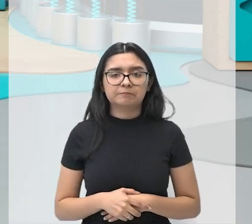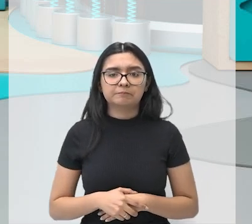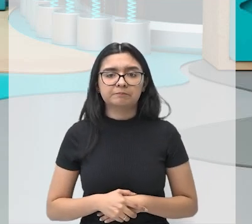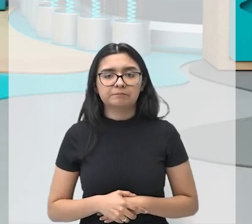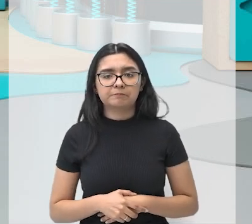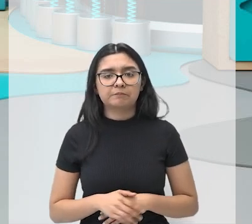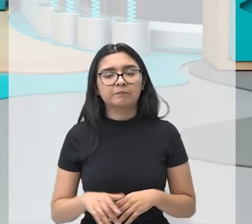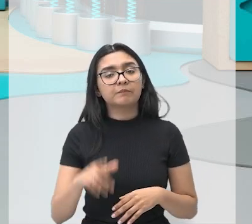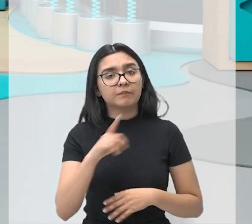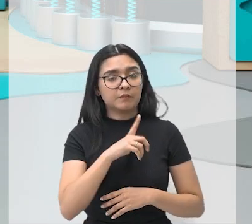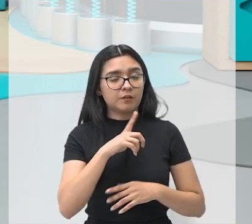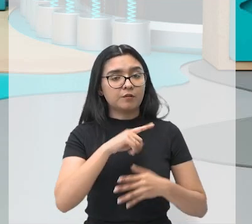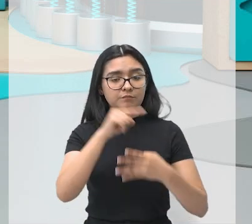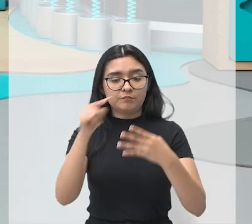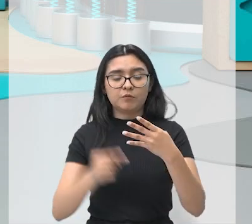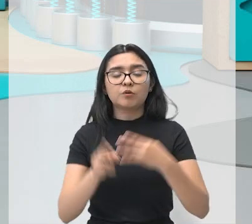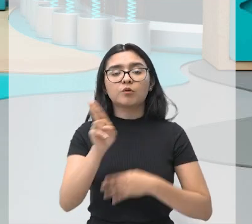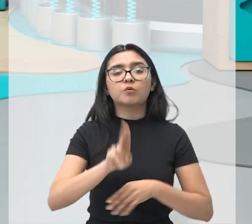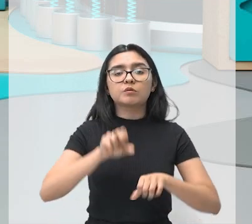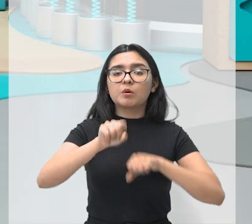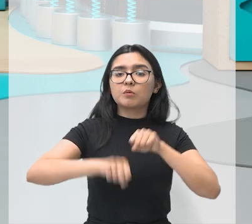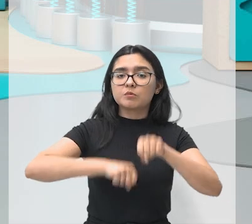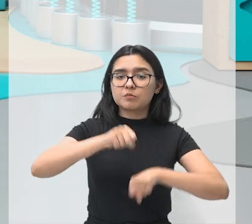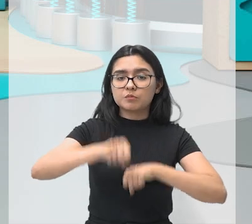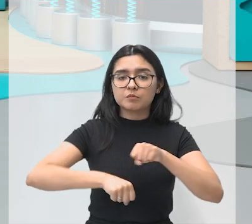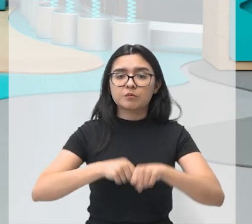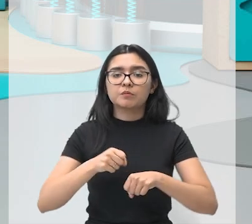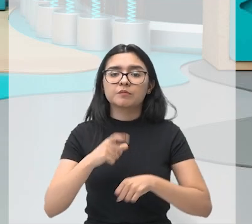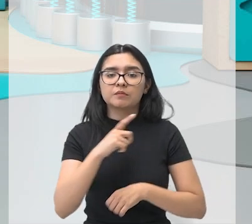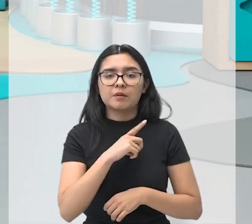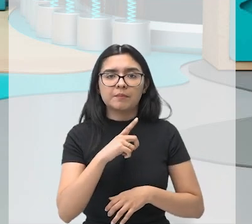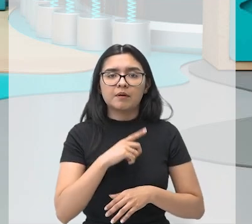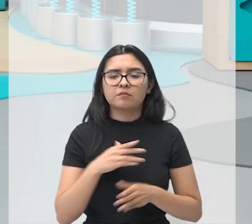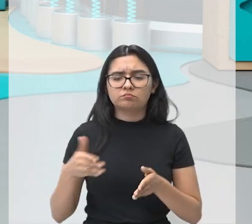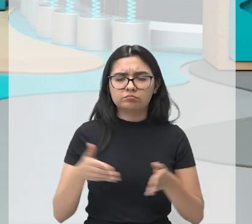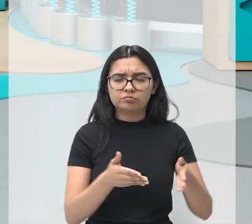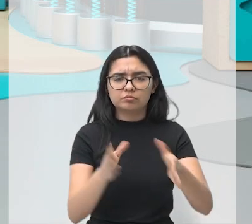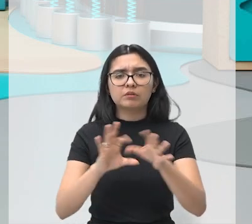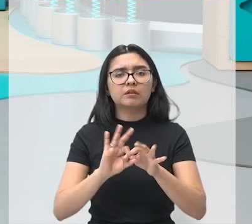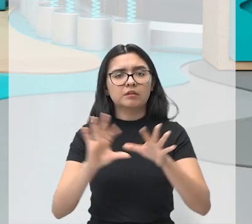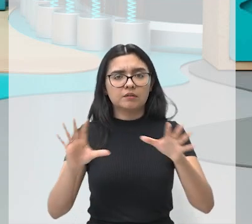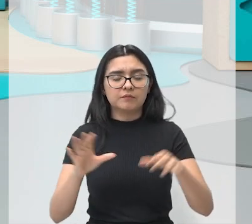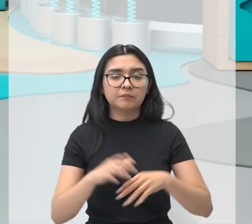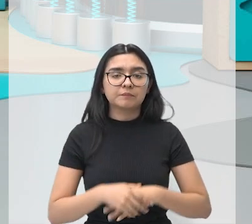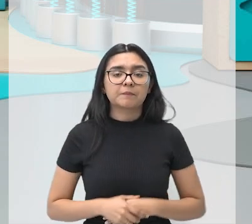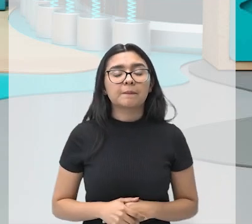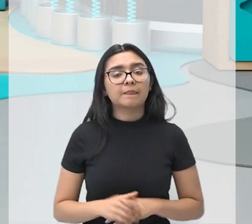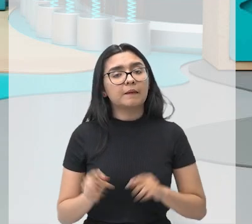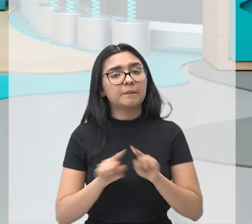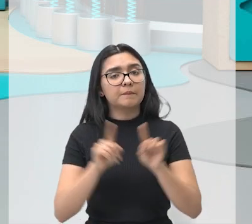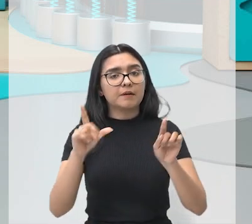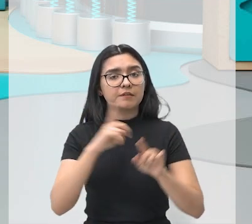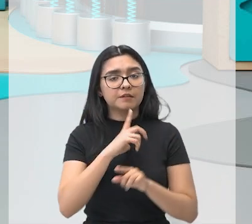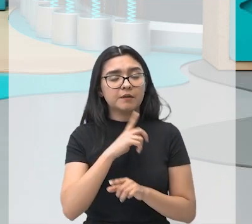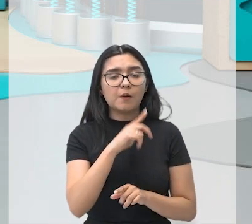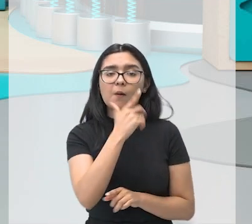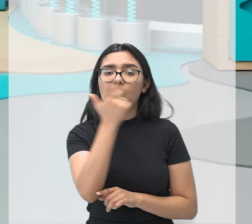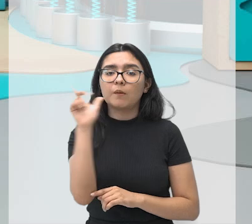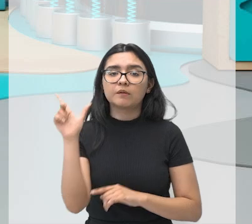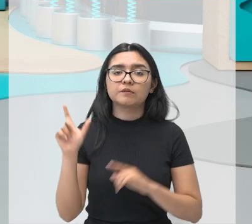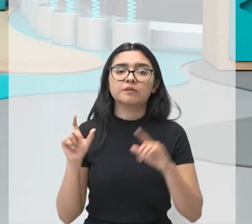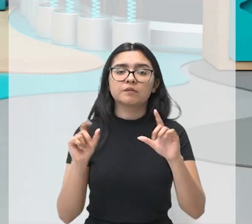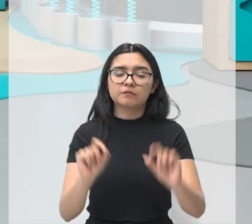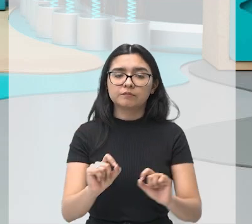modalidades ali que utilizam a bicicleta, com essas descidas mais livres, tem o percurso e tudo mais. A gente vai ter outras em que vão